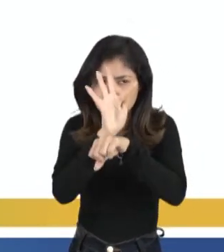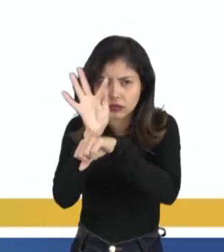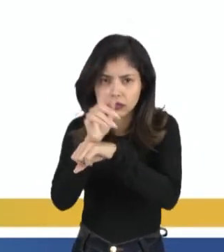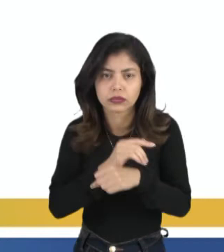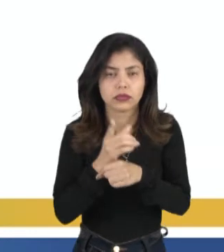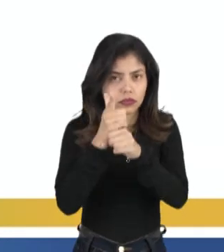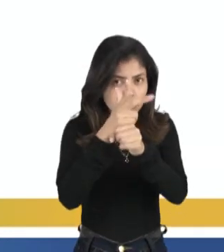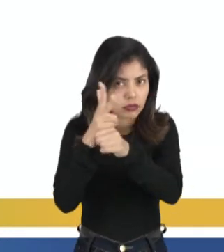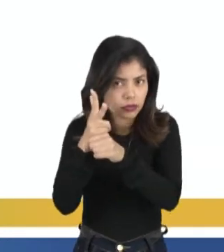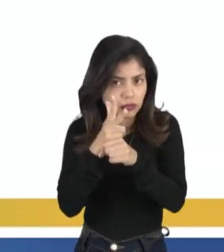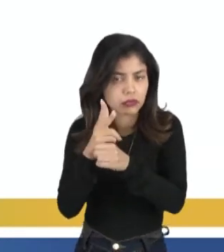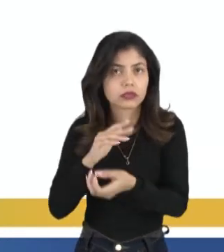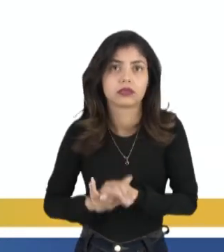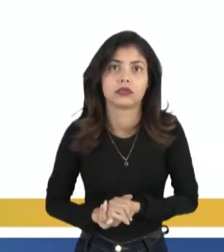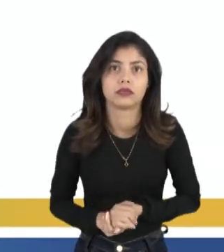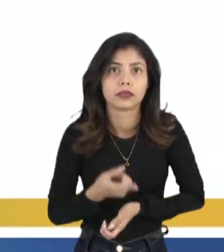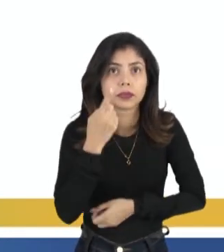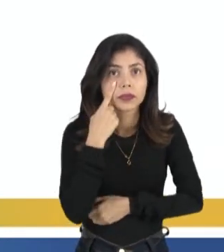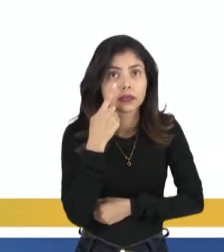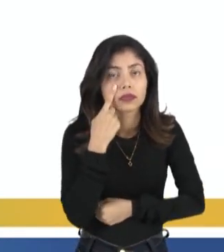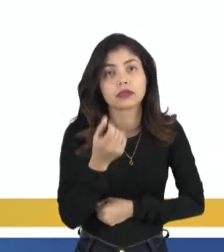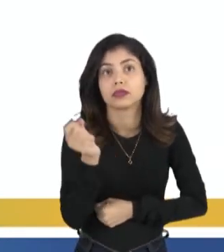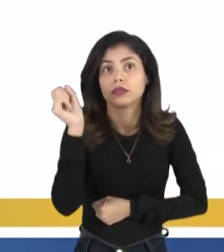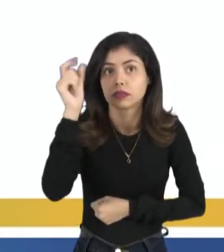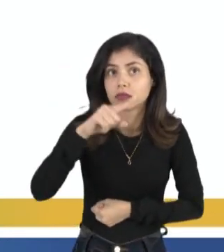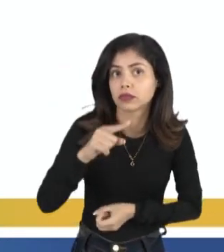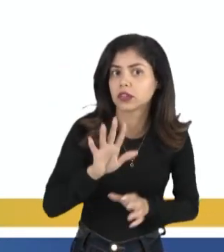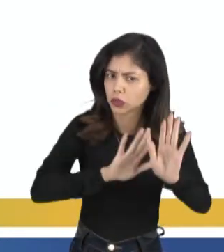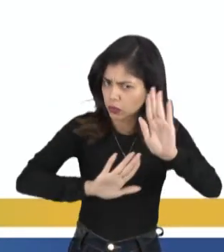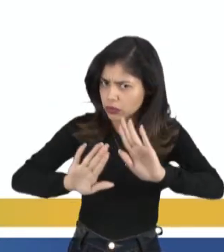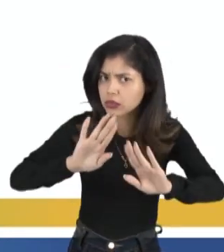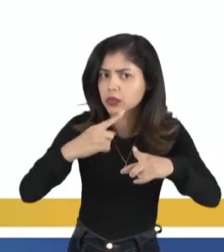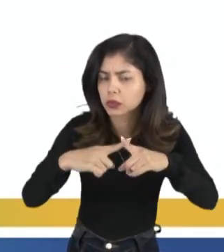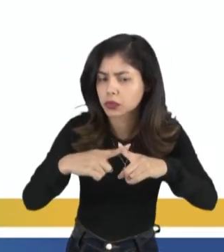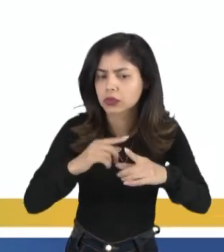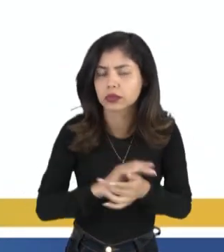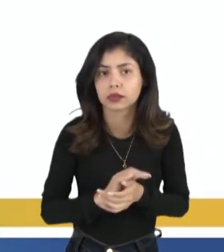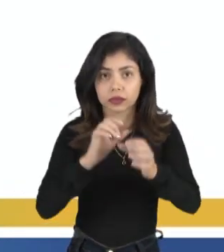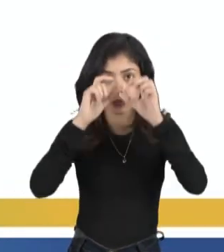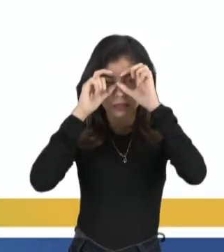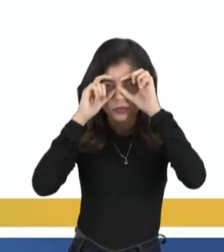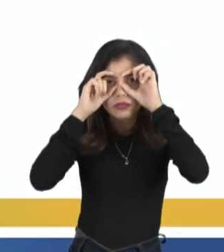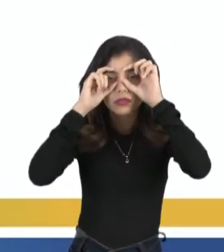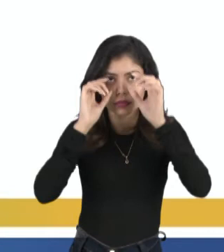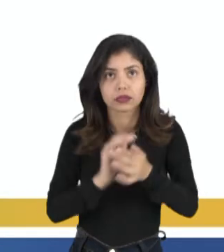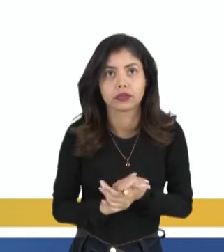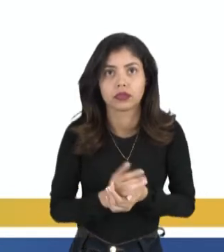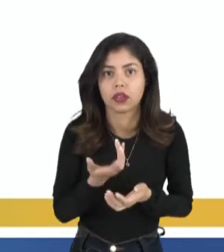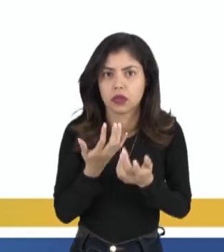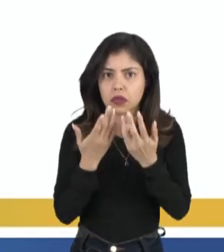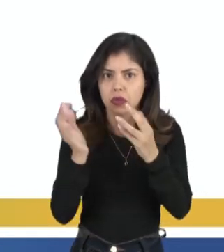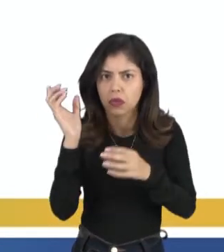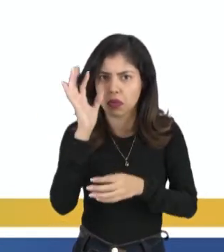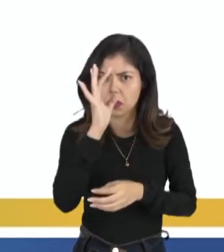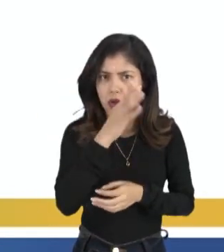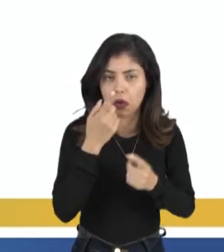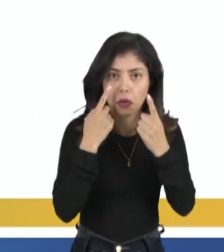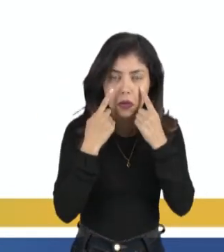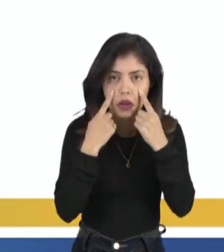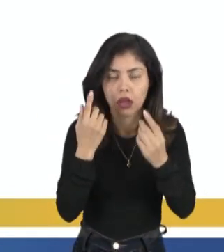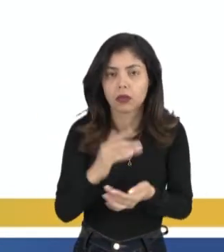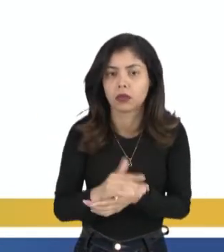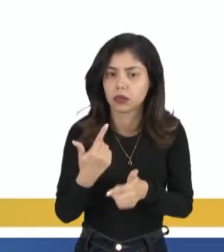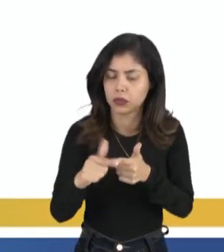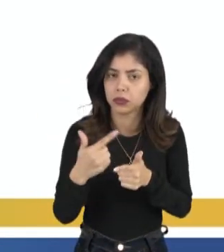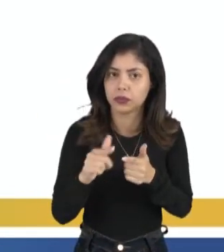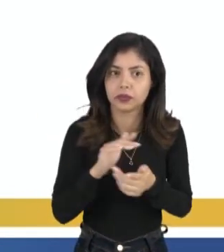né? É lógico que como tá olhando aqui para o Sol, tem que tomar certos cuidados, né? Tem que estar com a lente específica aí para não queimar o olho.